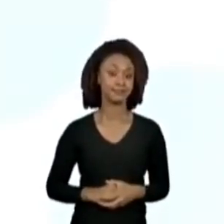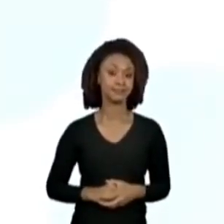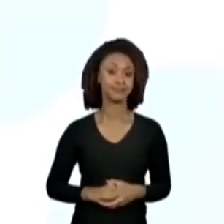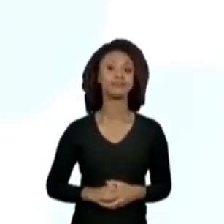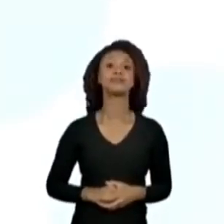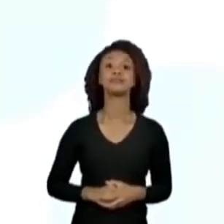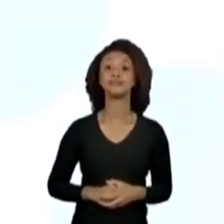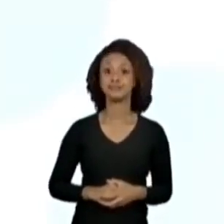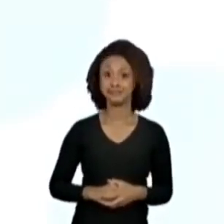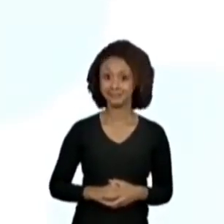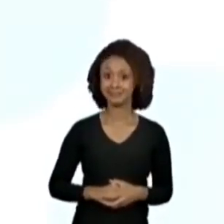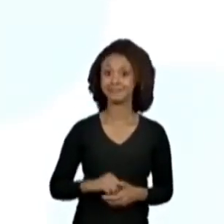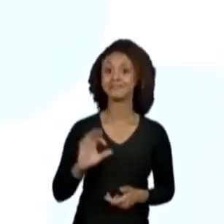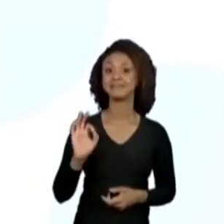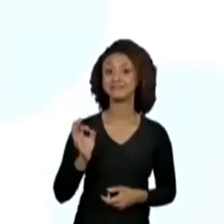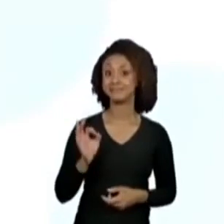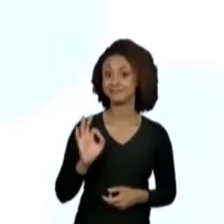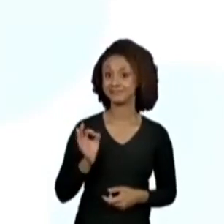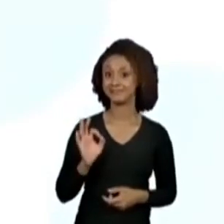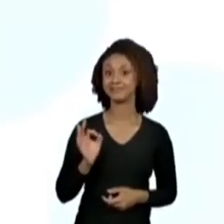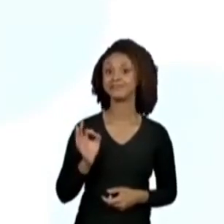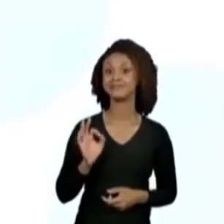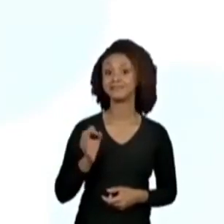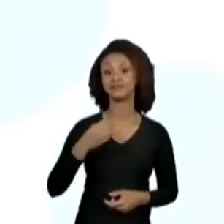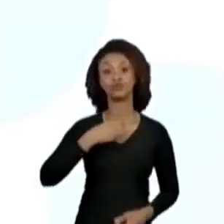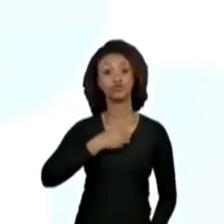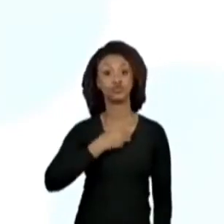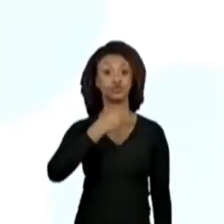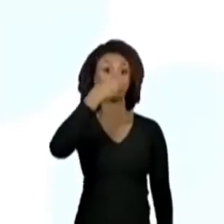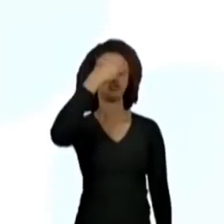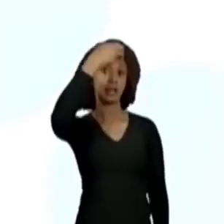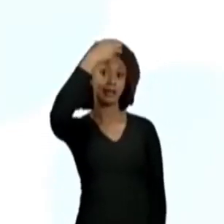e o elefante.